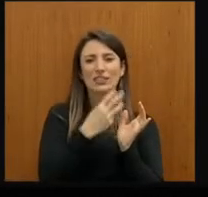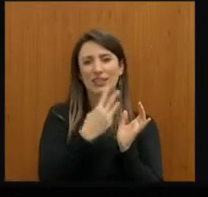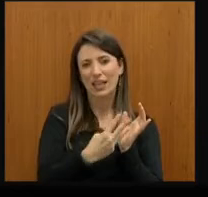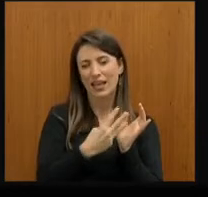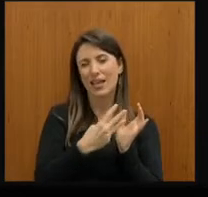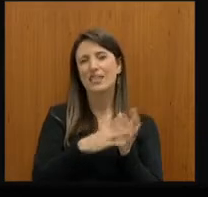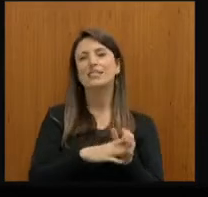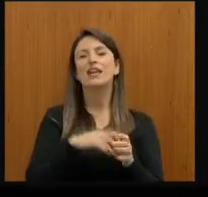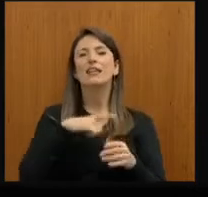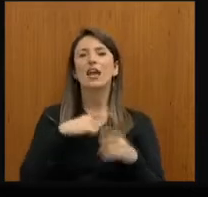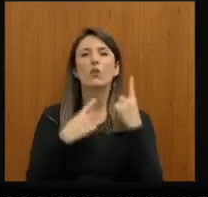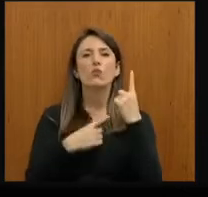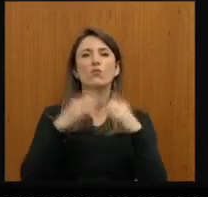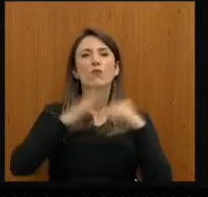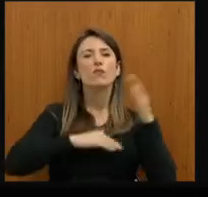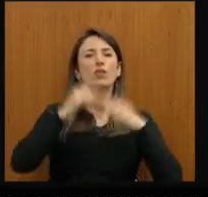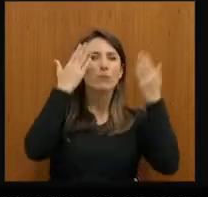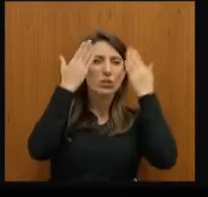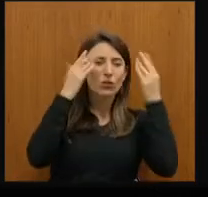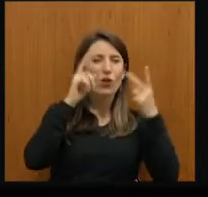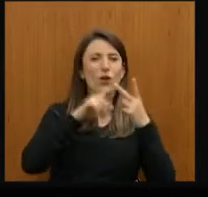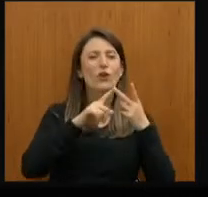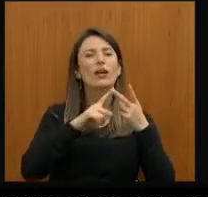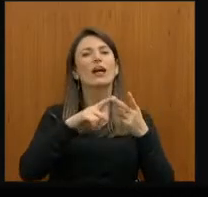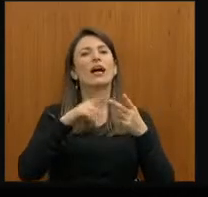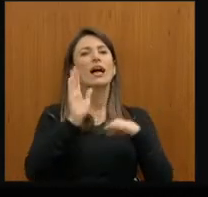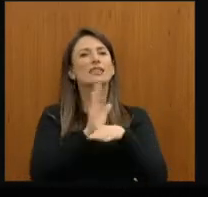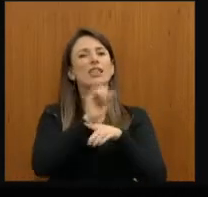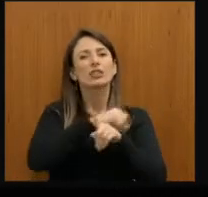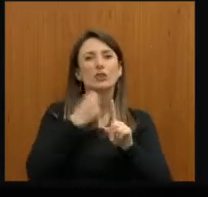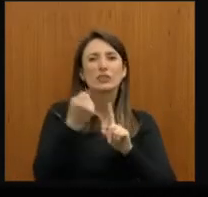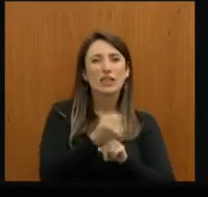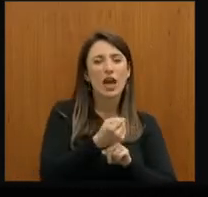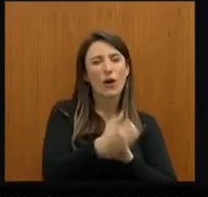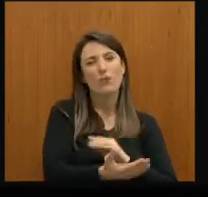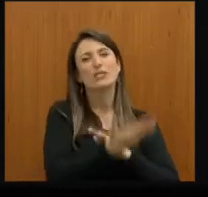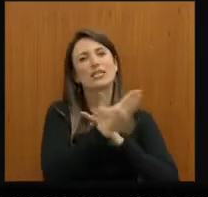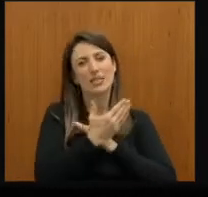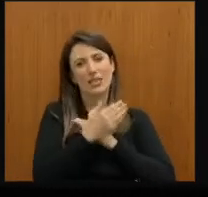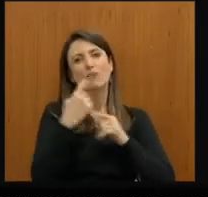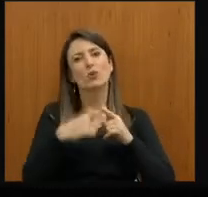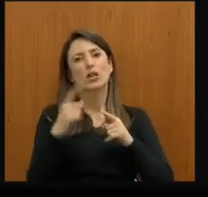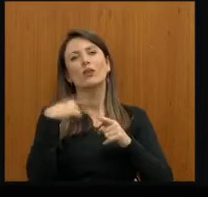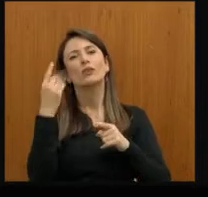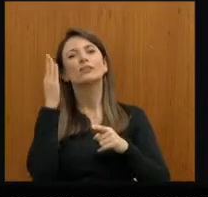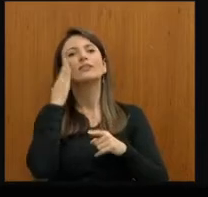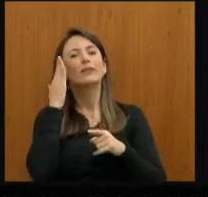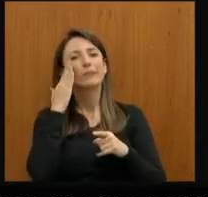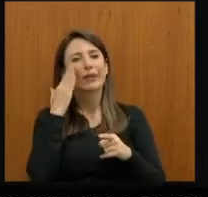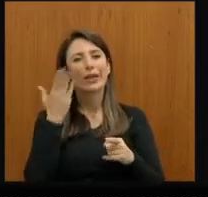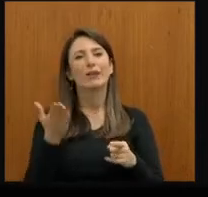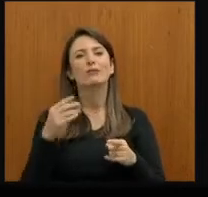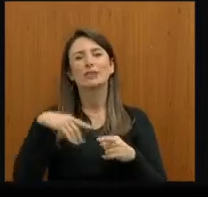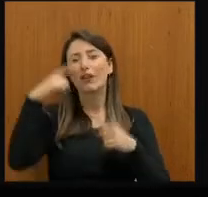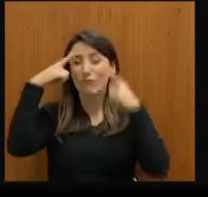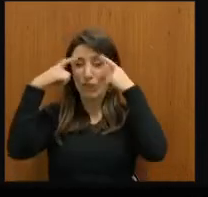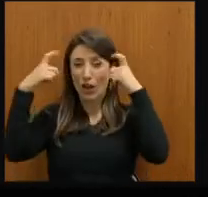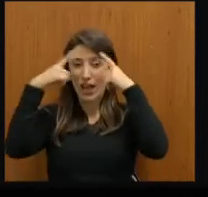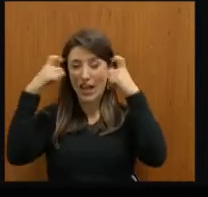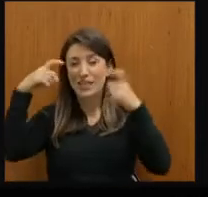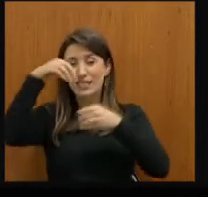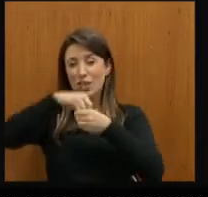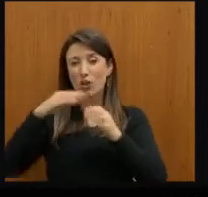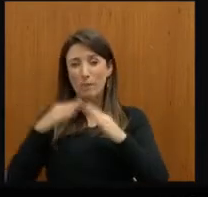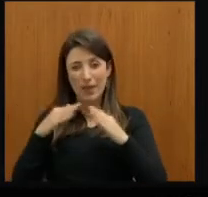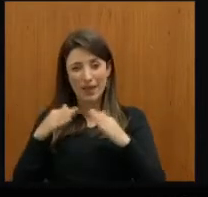uma psicóloga uma assistente social que nos auxiliam aí é porque nós sabemos o fenômeno da violência doméstica é muito complexo